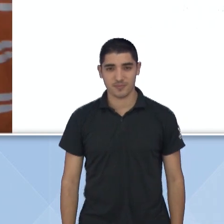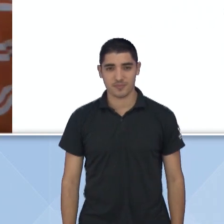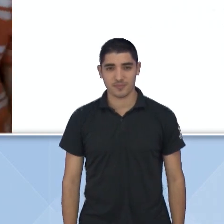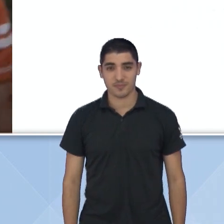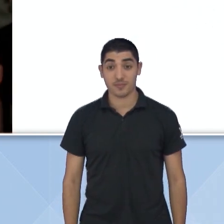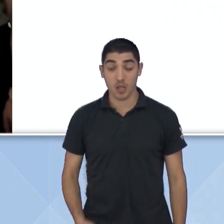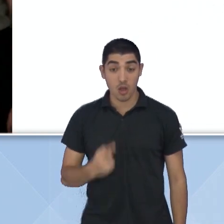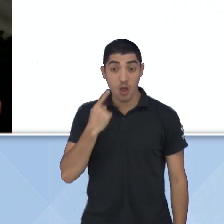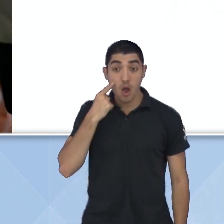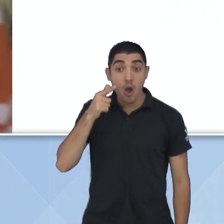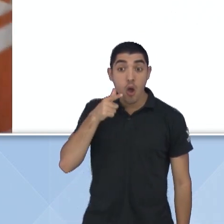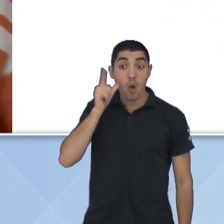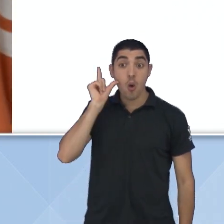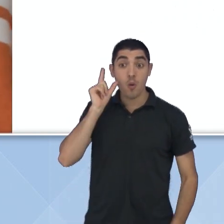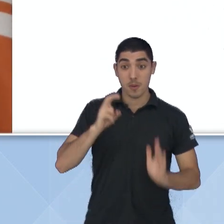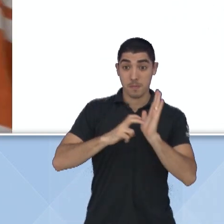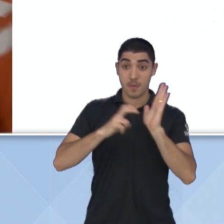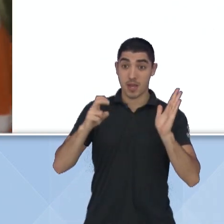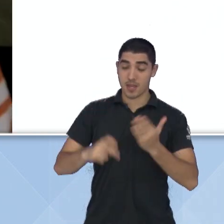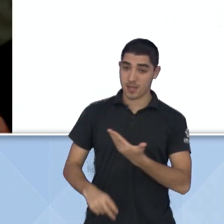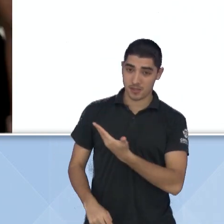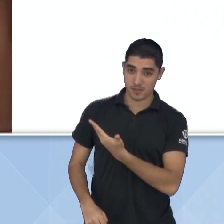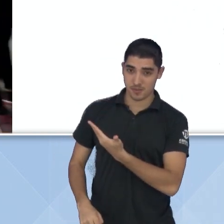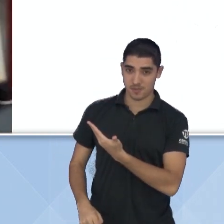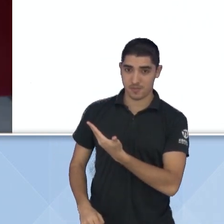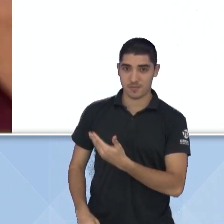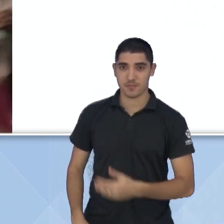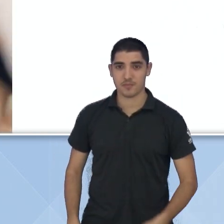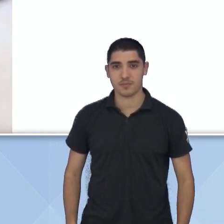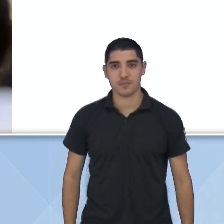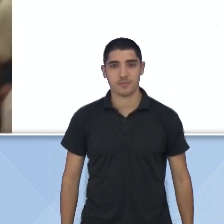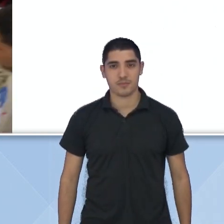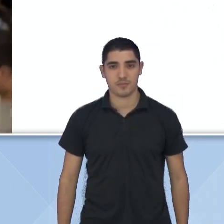Isso aí foi ontem cedo, lá.